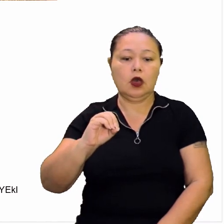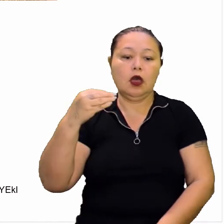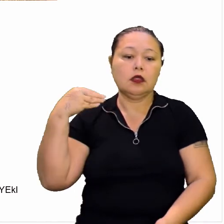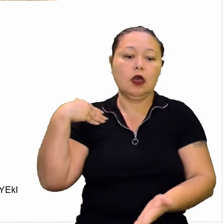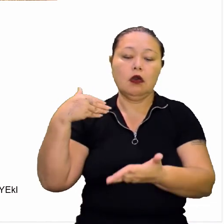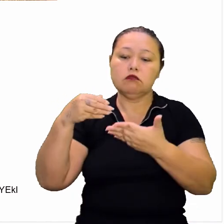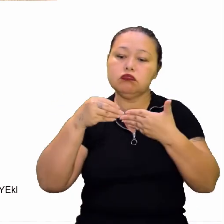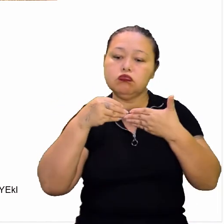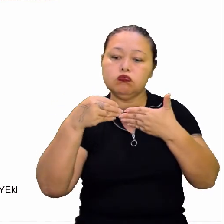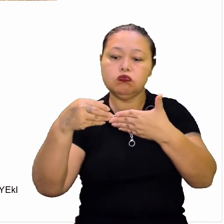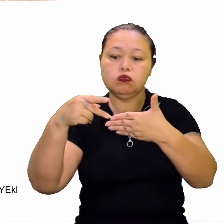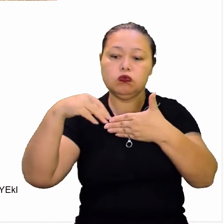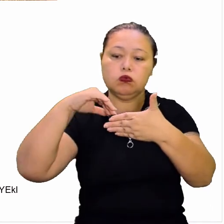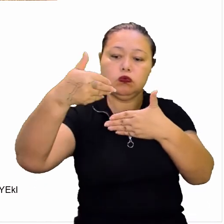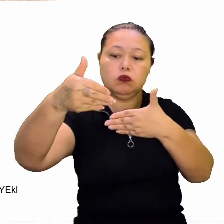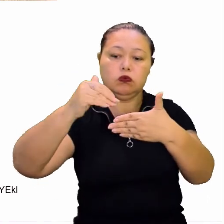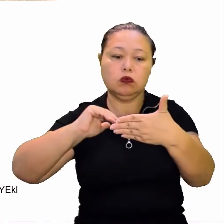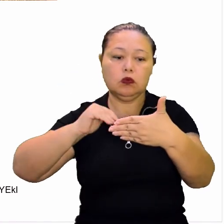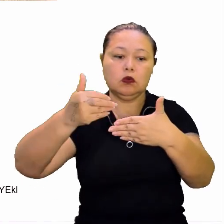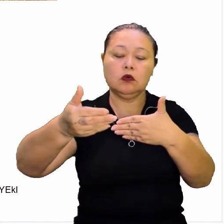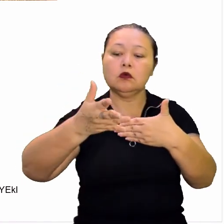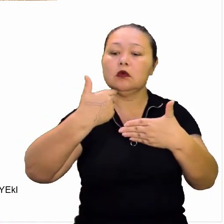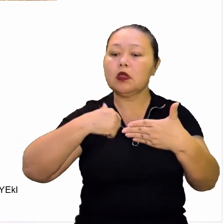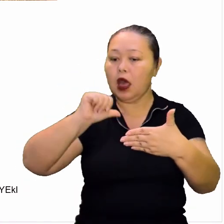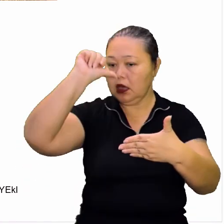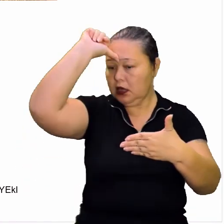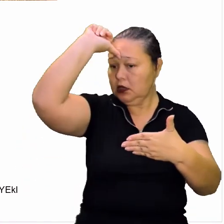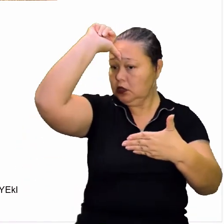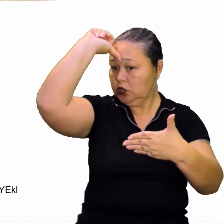Helesponto até as fronteiras da Índia.